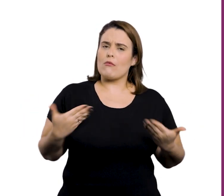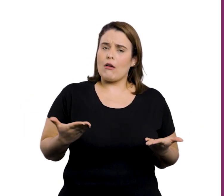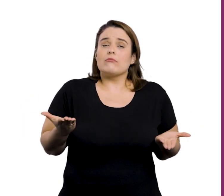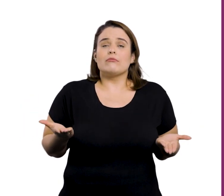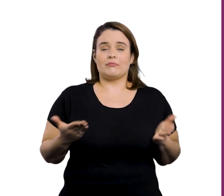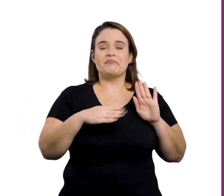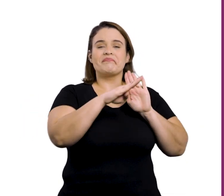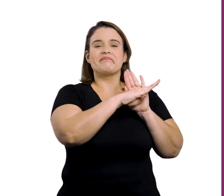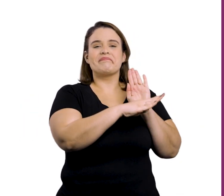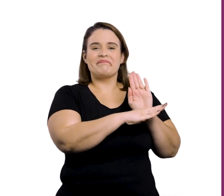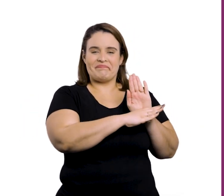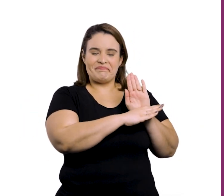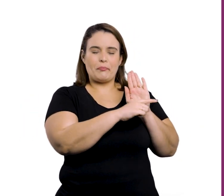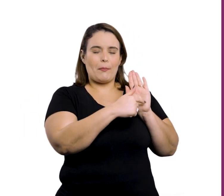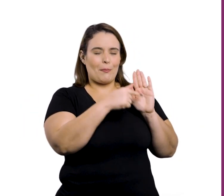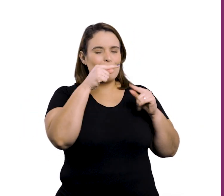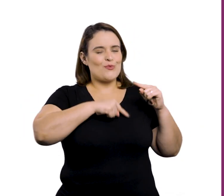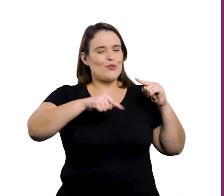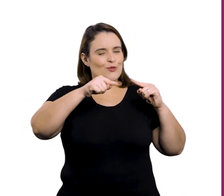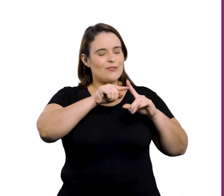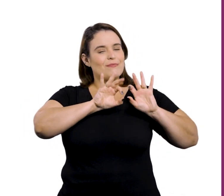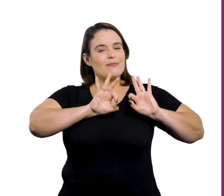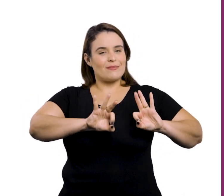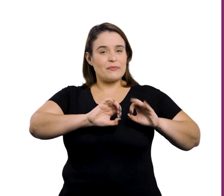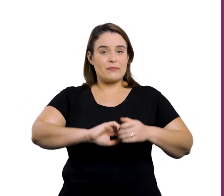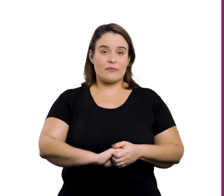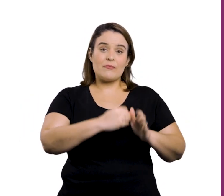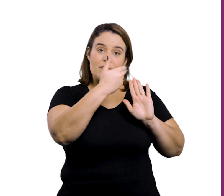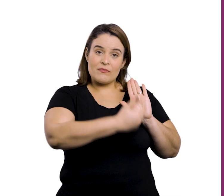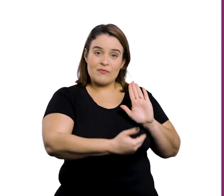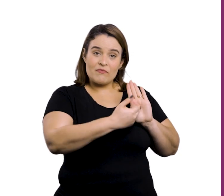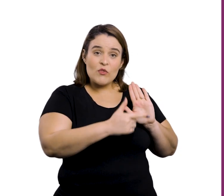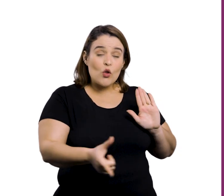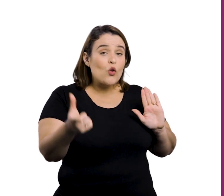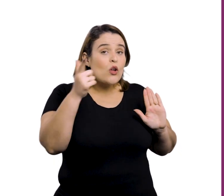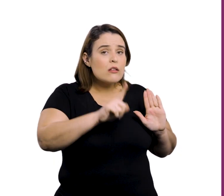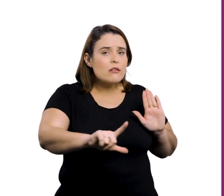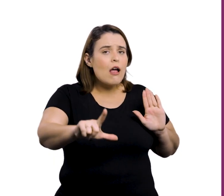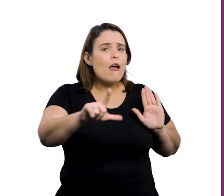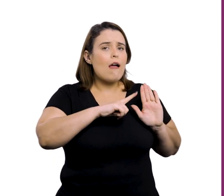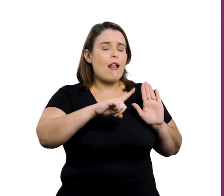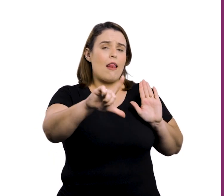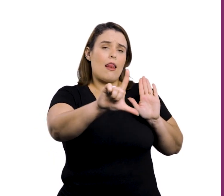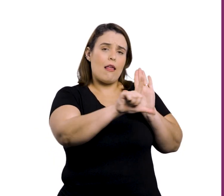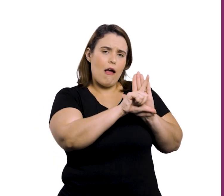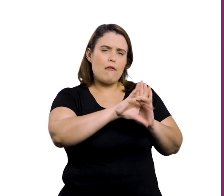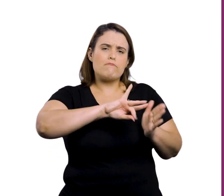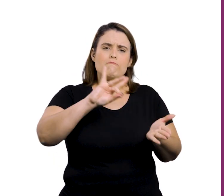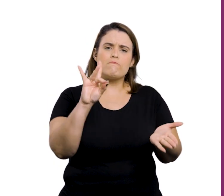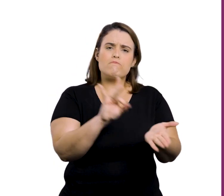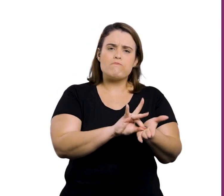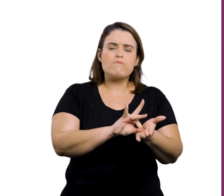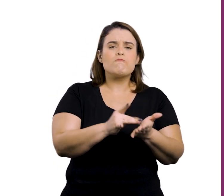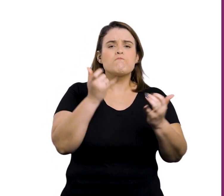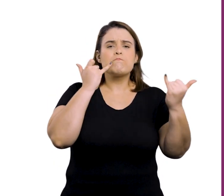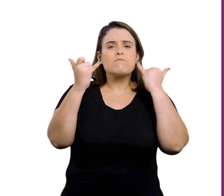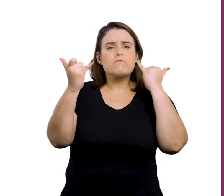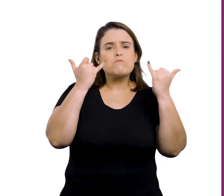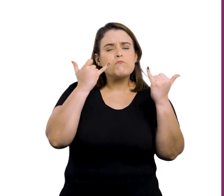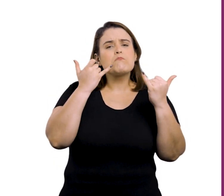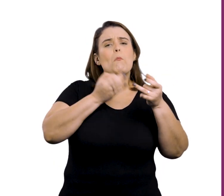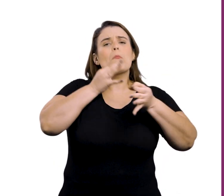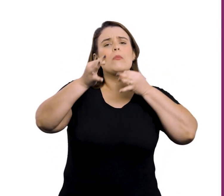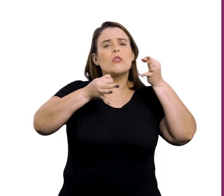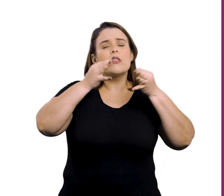nossos direitos. É para isso que esse manual existe. Com ele, você pode se equipar com leis, fatos, dados